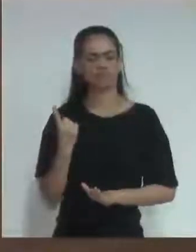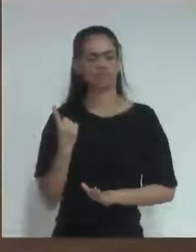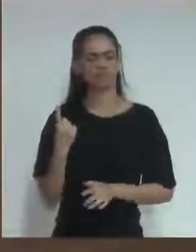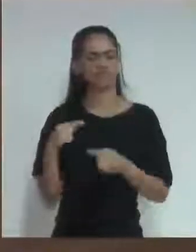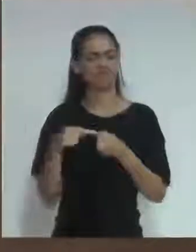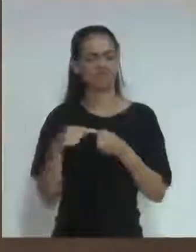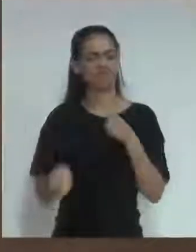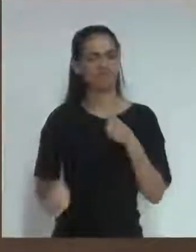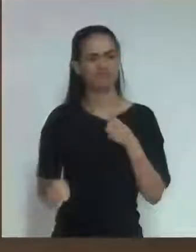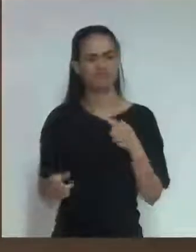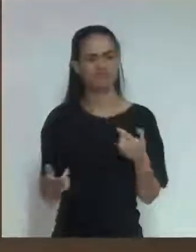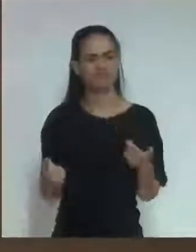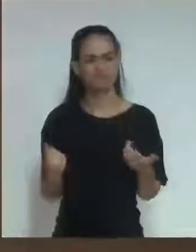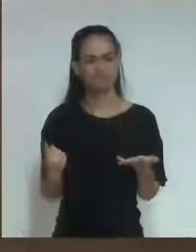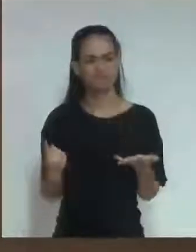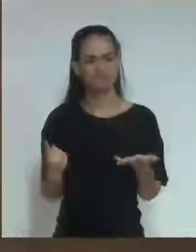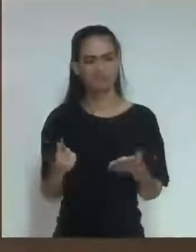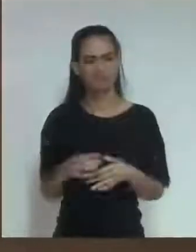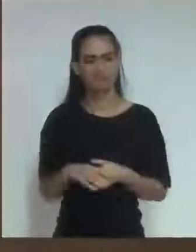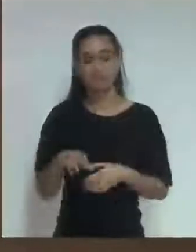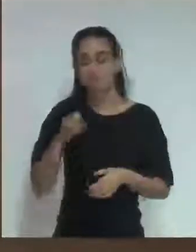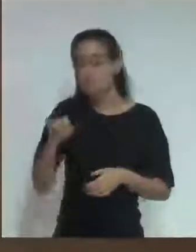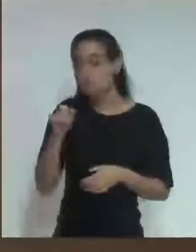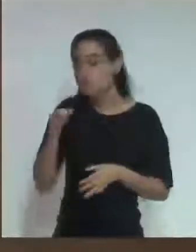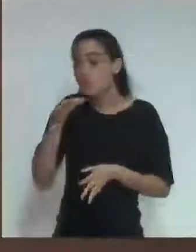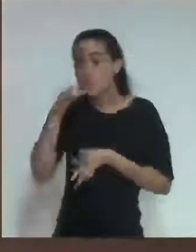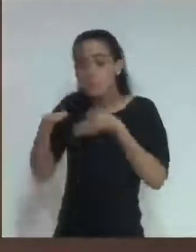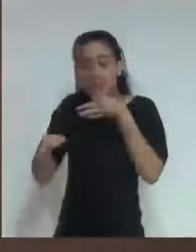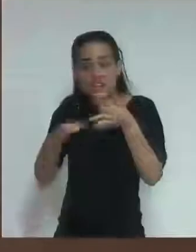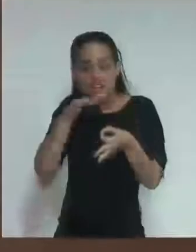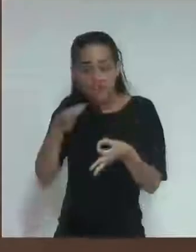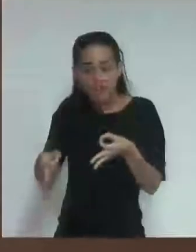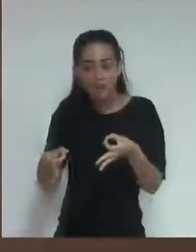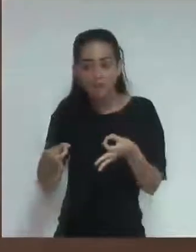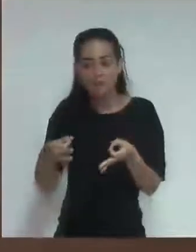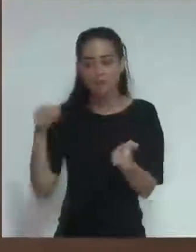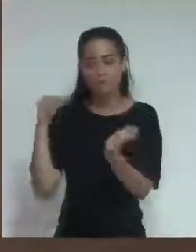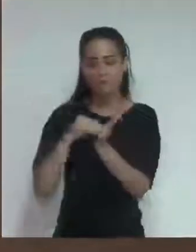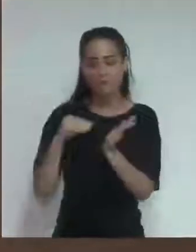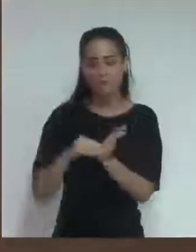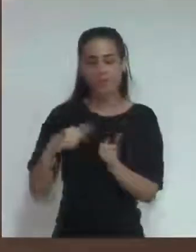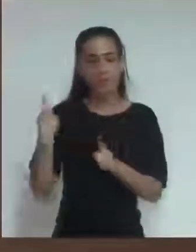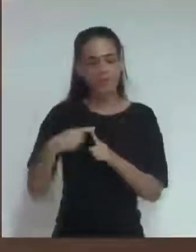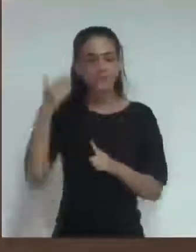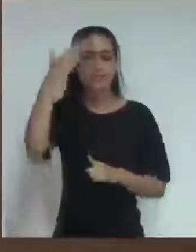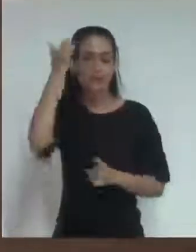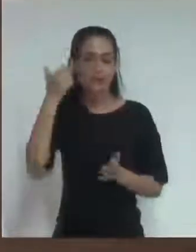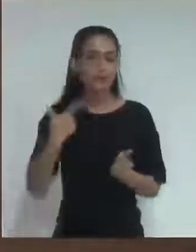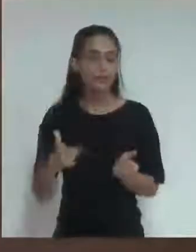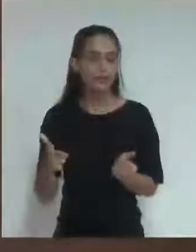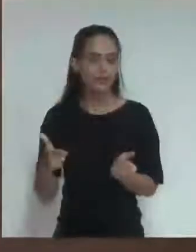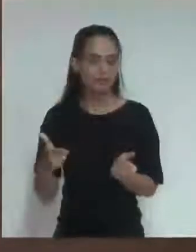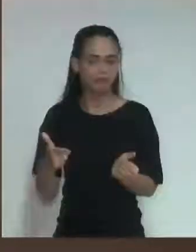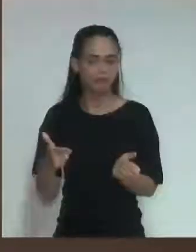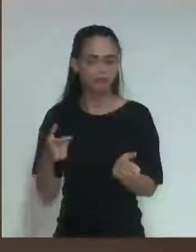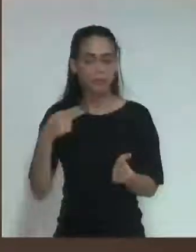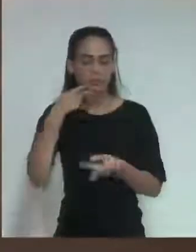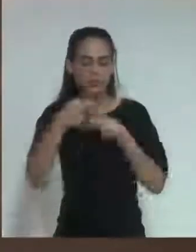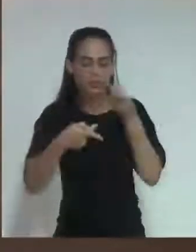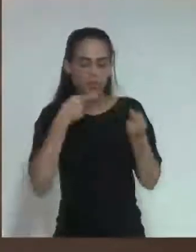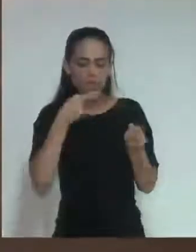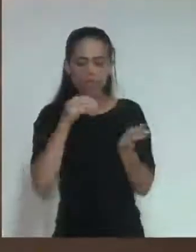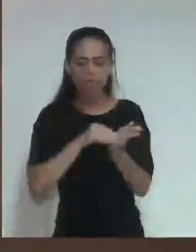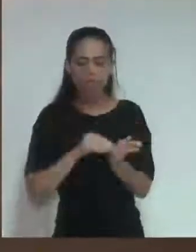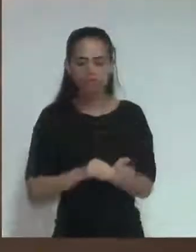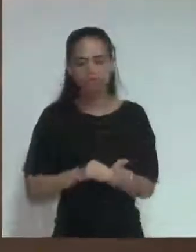Como? Para você apresentar sugestões, você tem que ler. Para saber que não consta aquilo que você quer, você tem que ler.